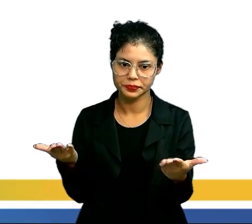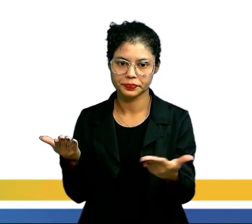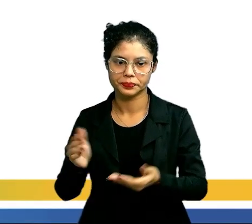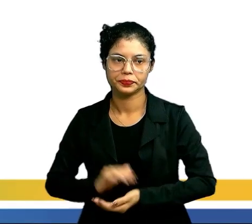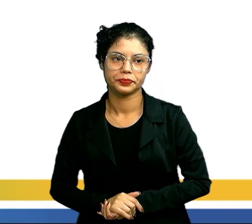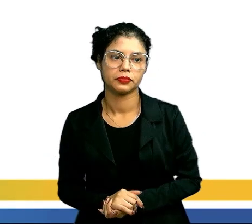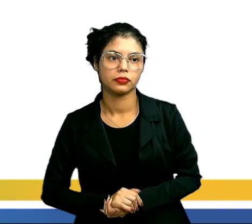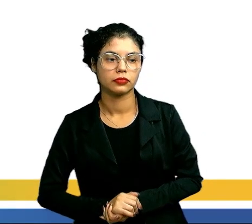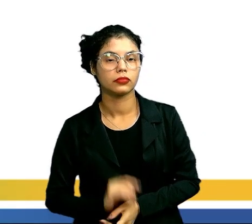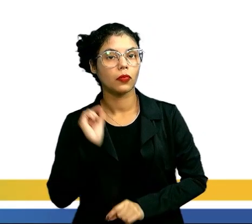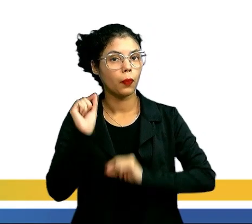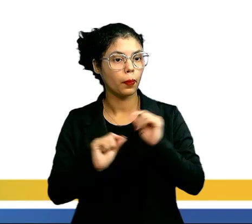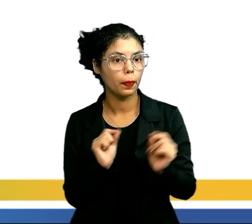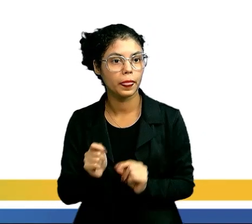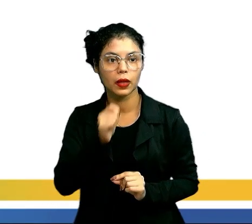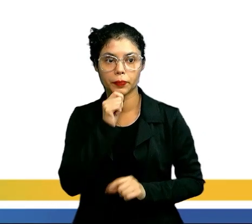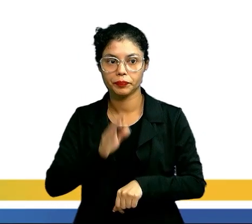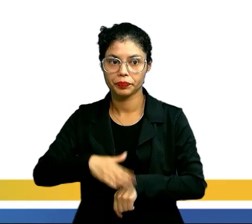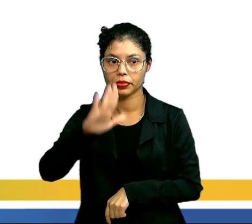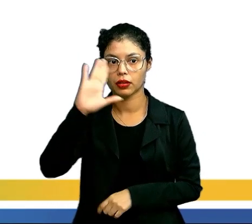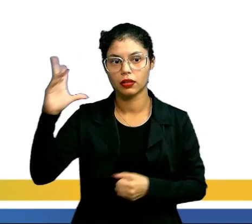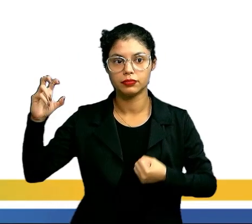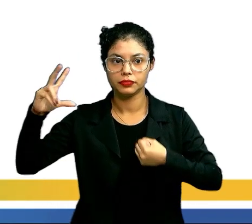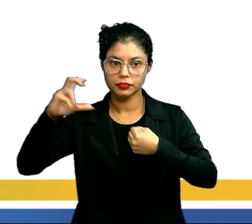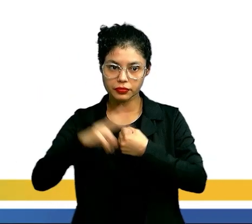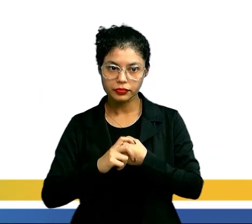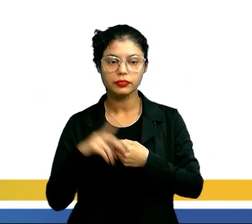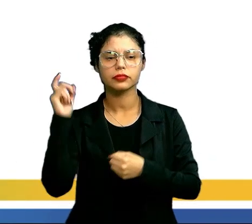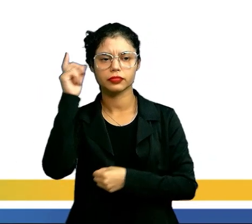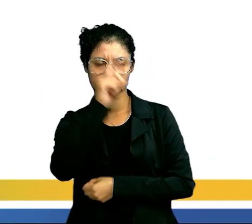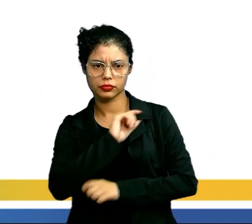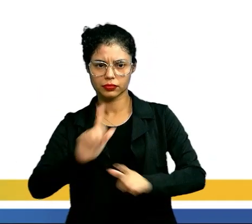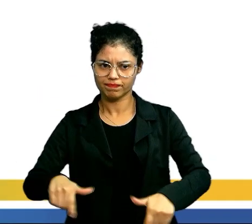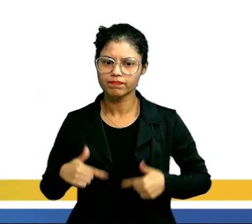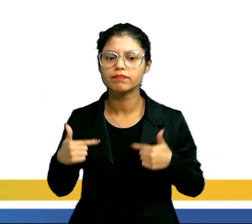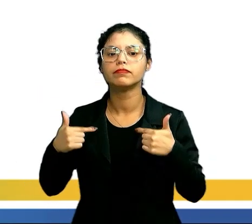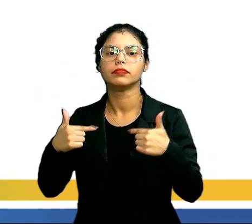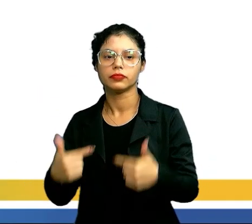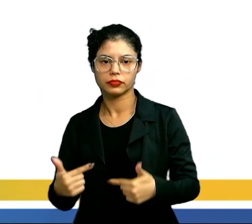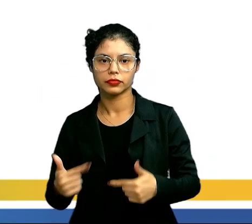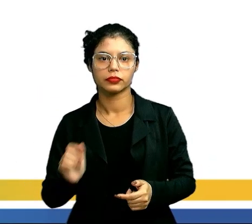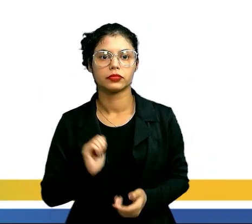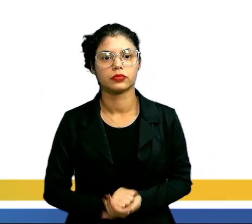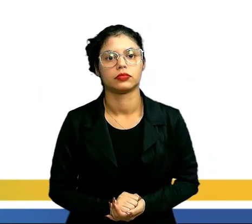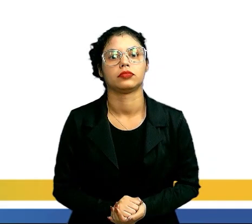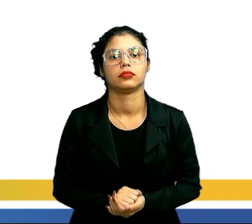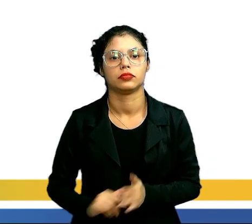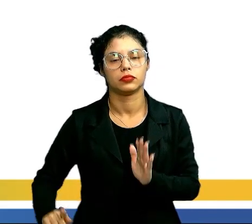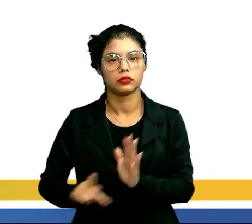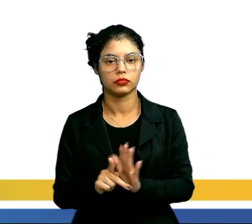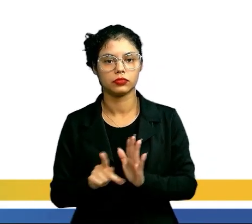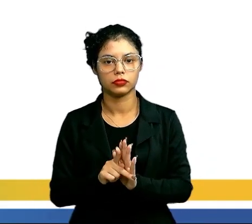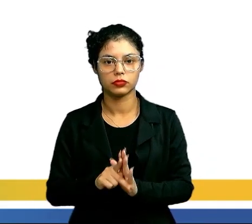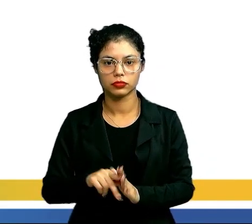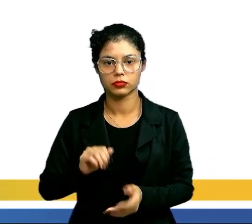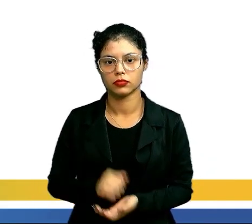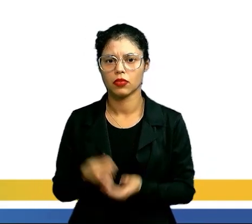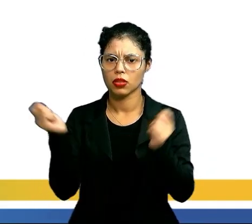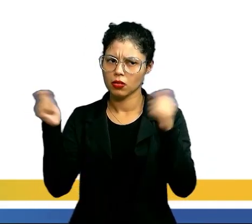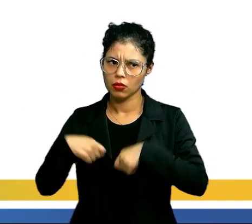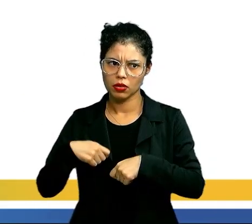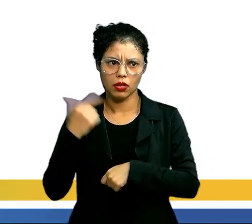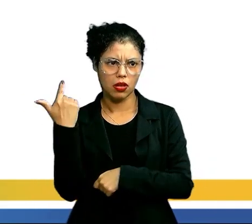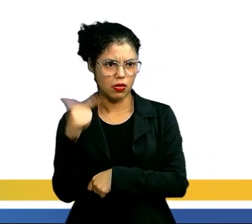tá? Então, o que torna muito dos vírus difíceis de se combater é a sua constituição em